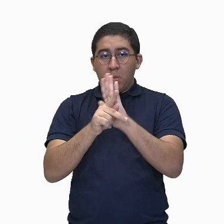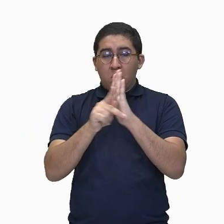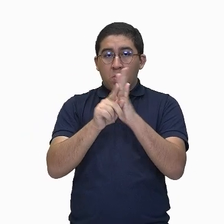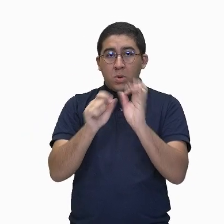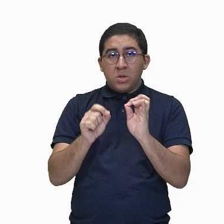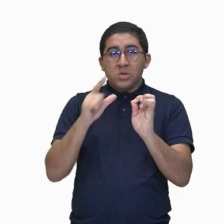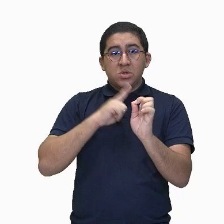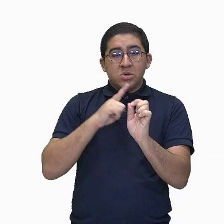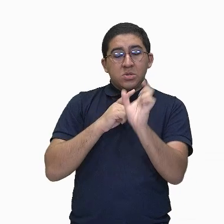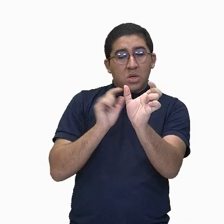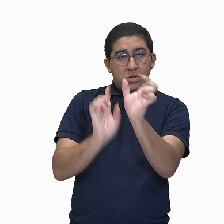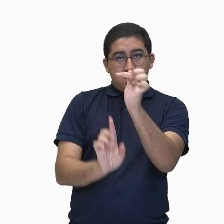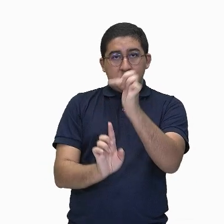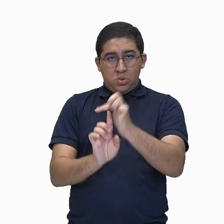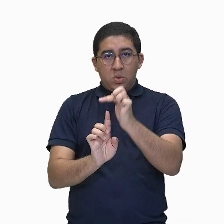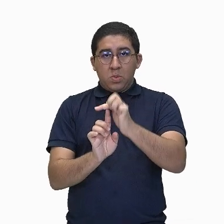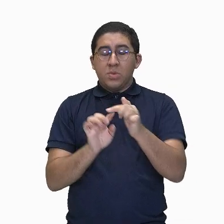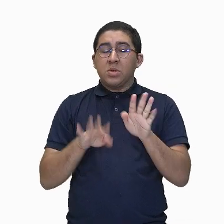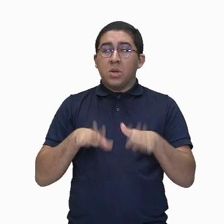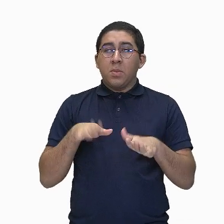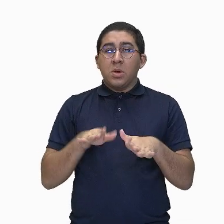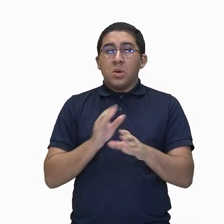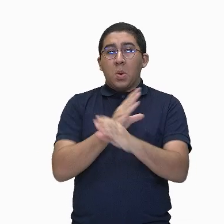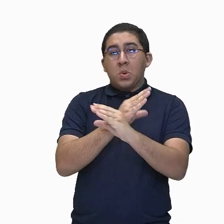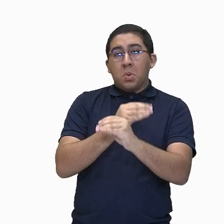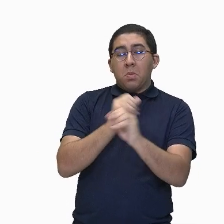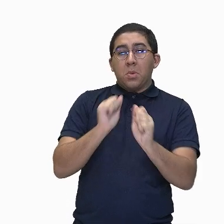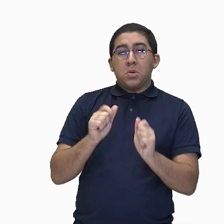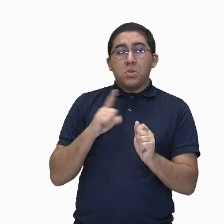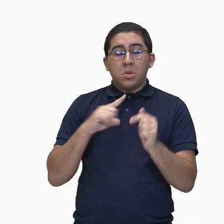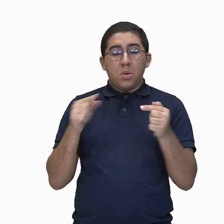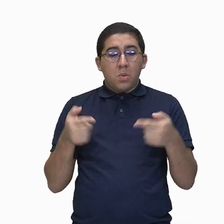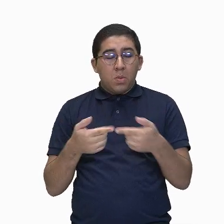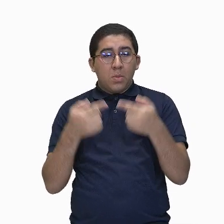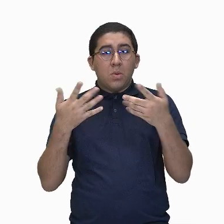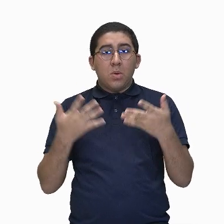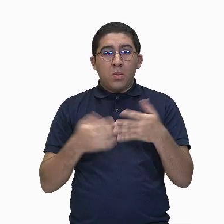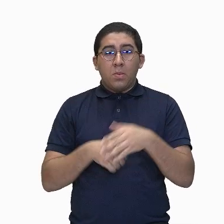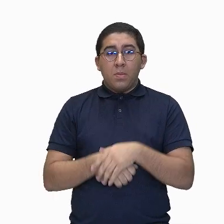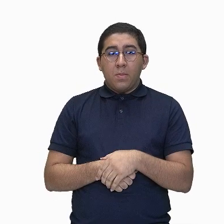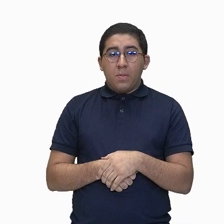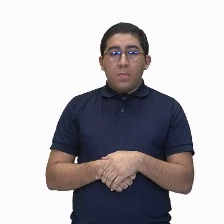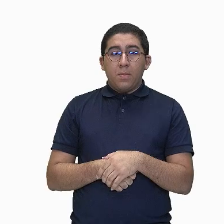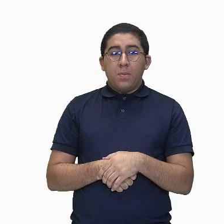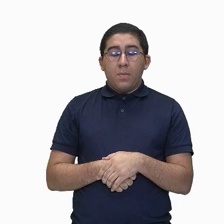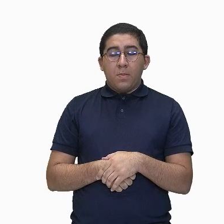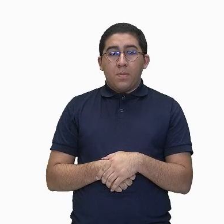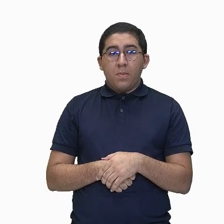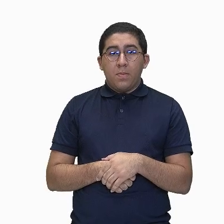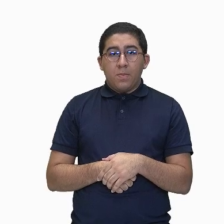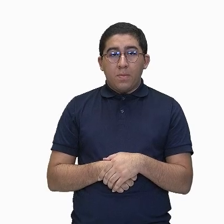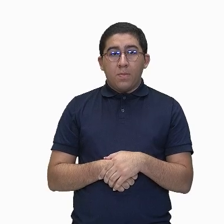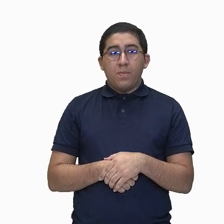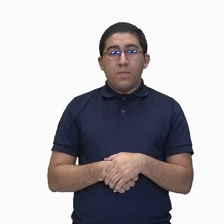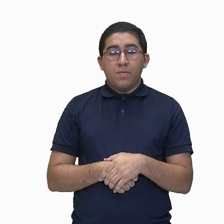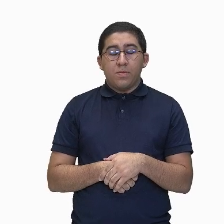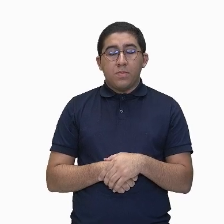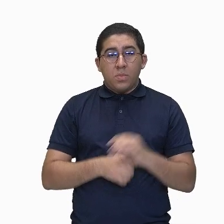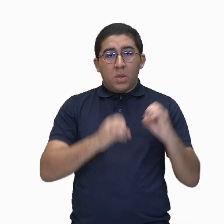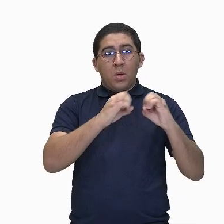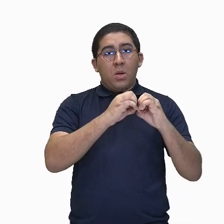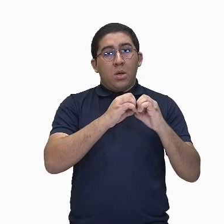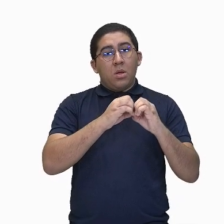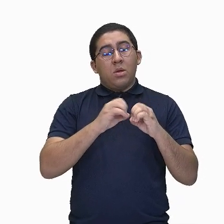coordenativas. E dependendo dessa conjunção, ela poderá ser classificada como uma oração coordenada